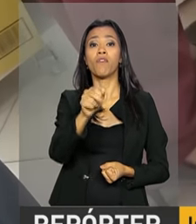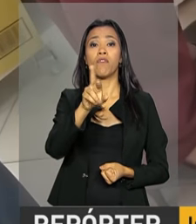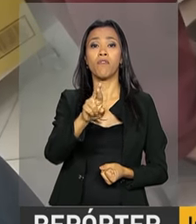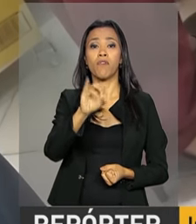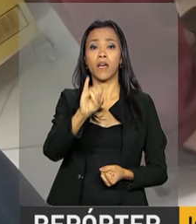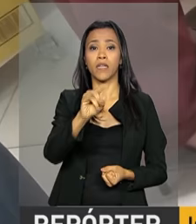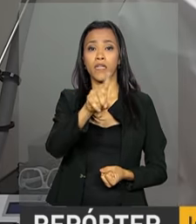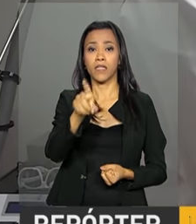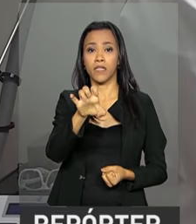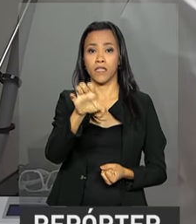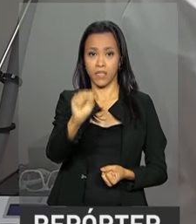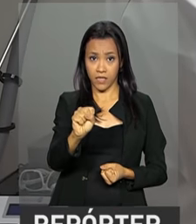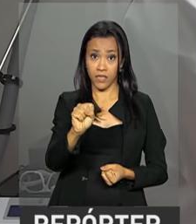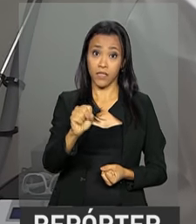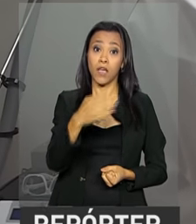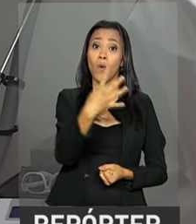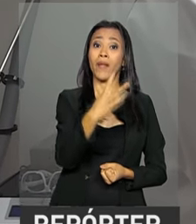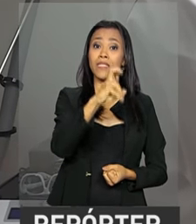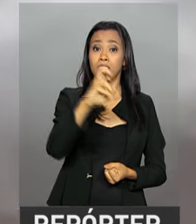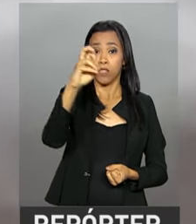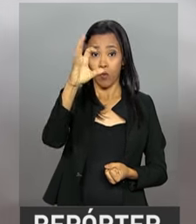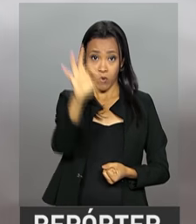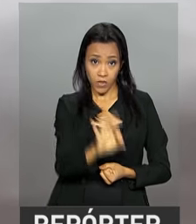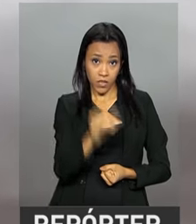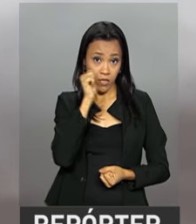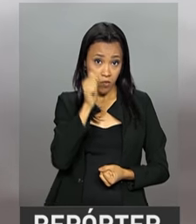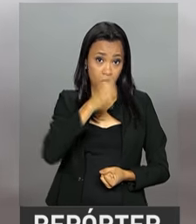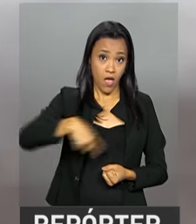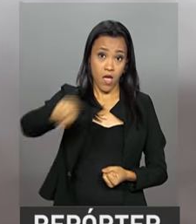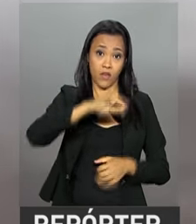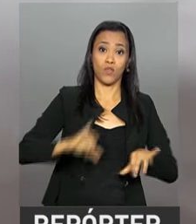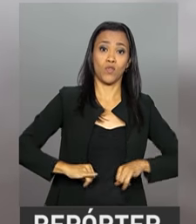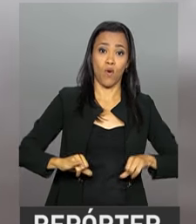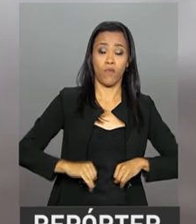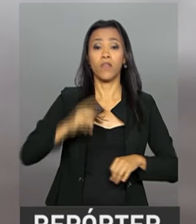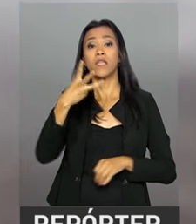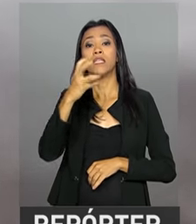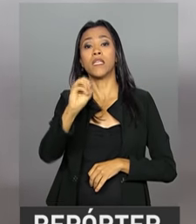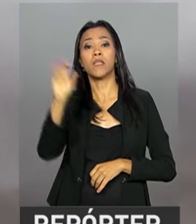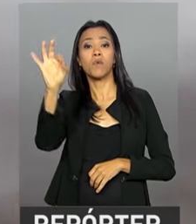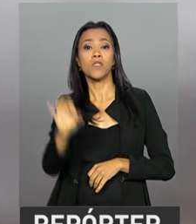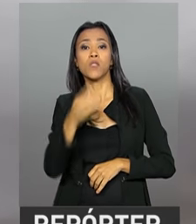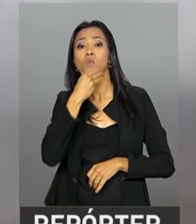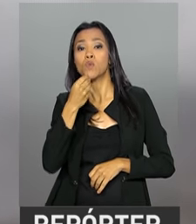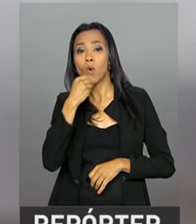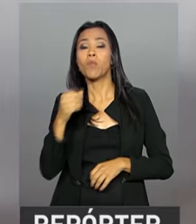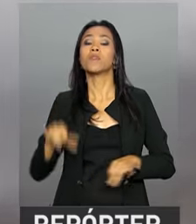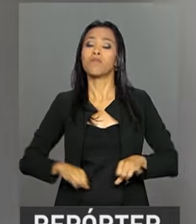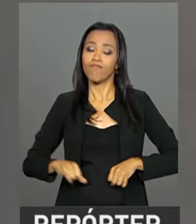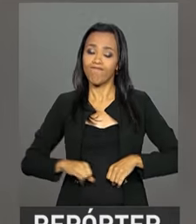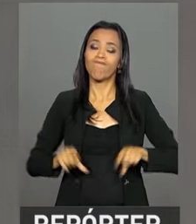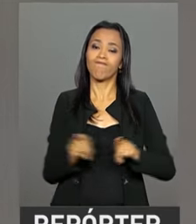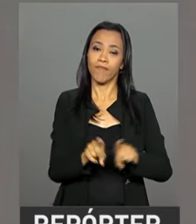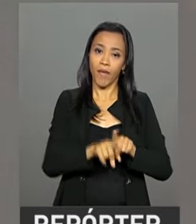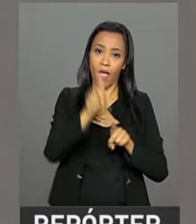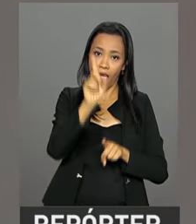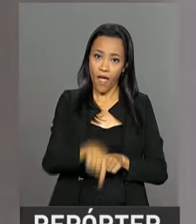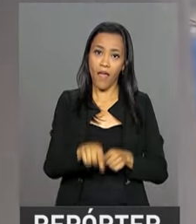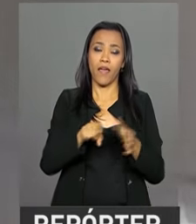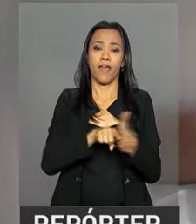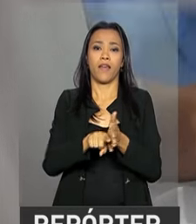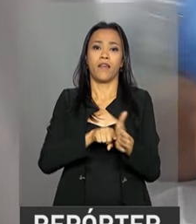de 45% das mulheres e 30% dos homens no país, segundo dados da Sociedade Brasileira